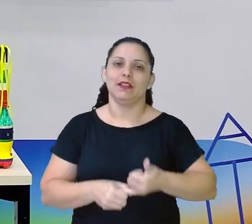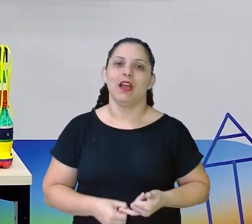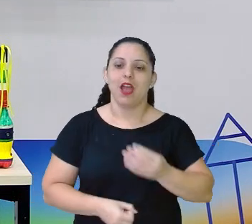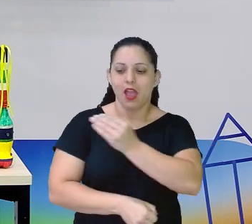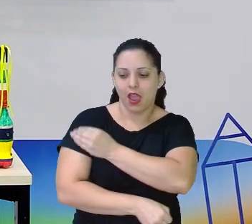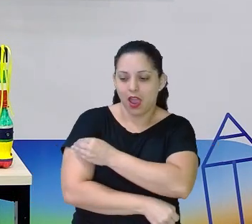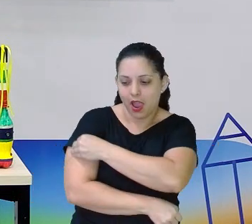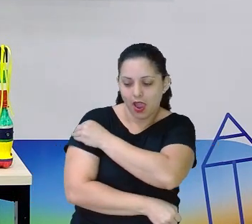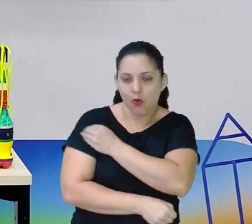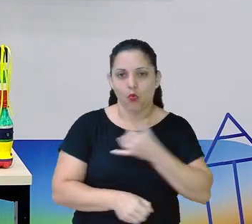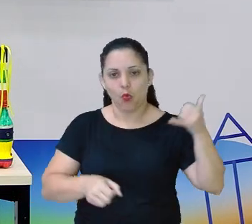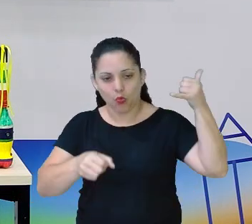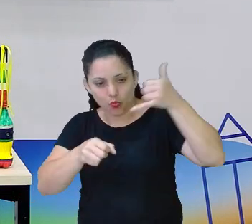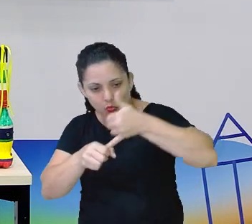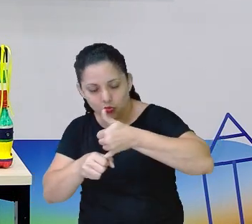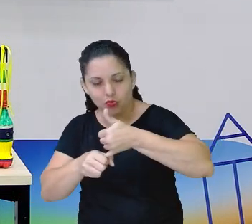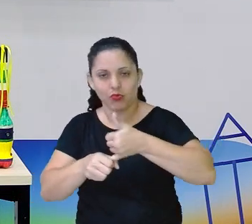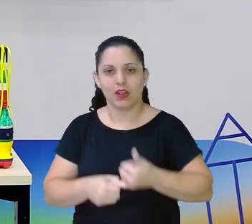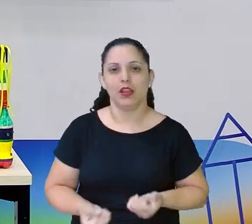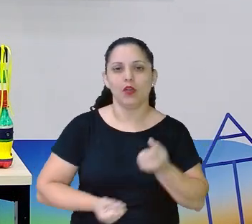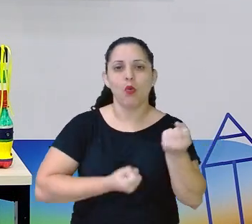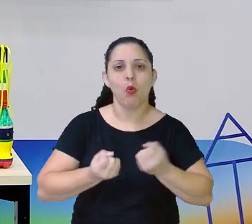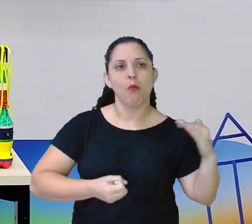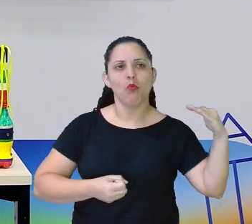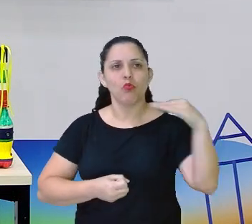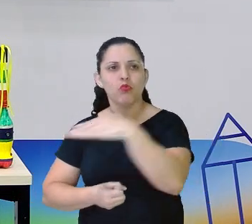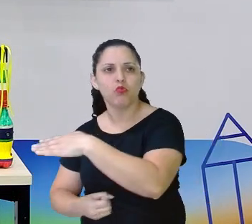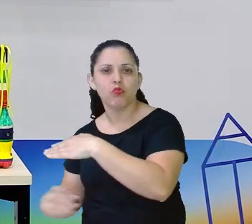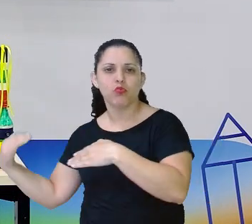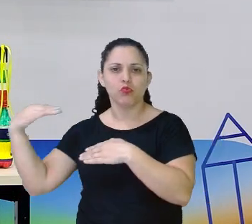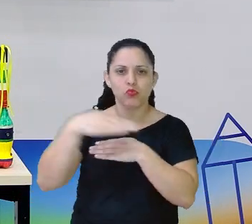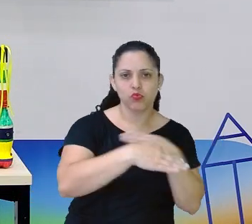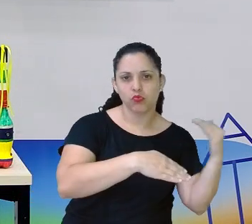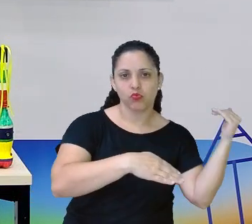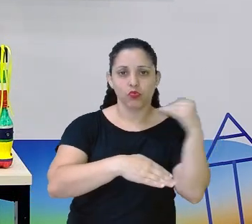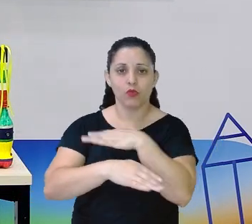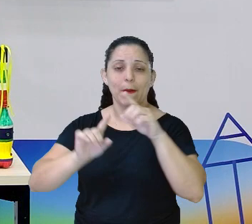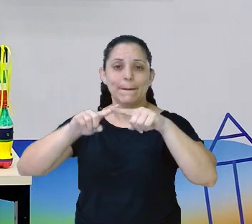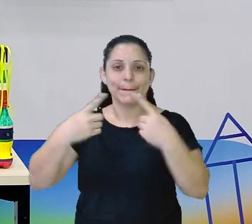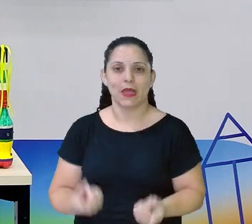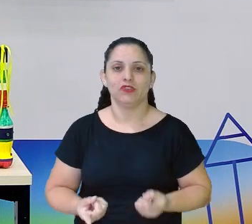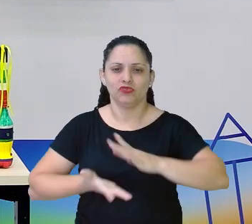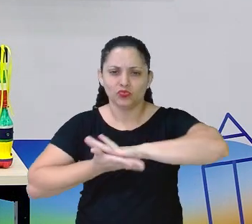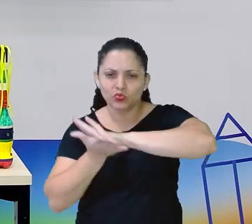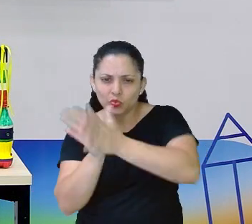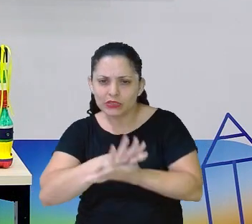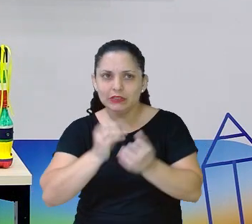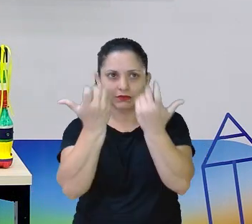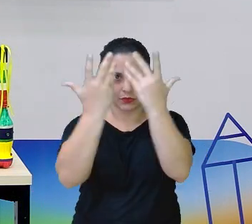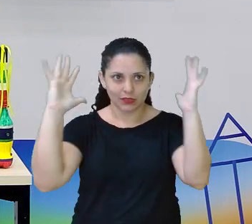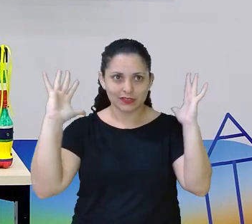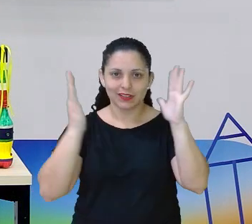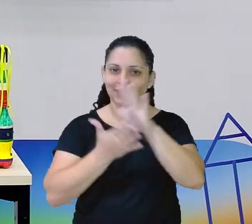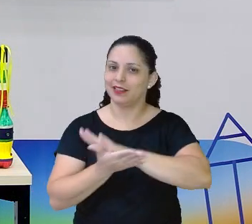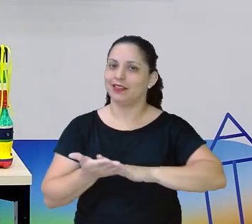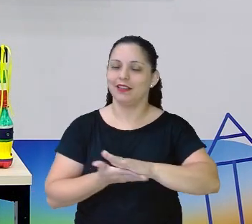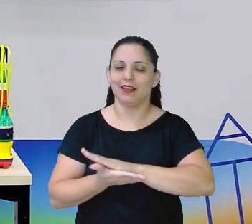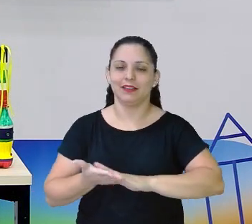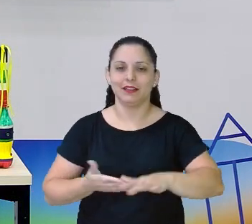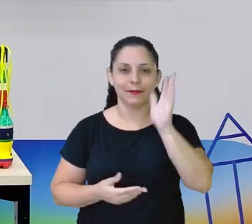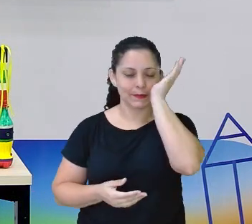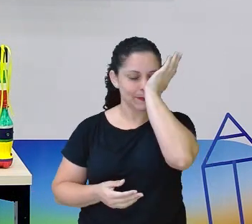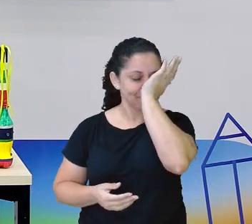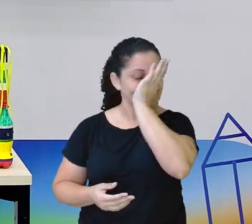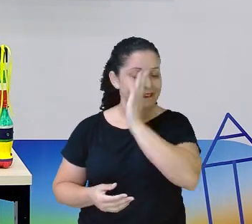se deslocar e não danificar tanto, não prejudicar tanto o meio ambiente? Quando a gente começa a pensar assim, quando as